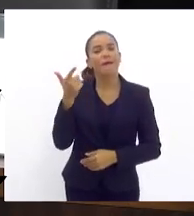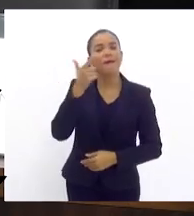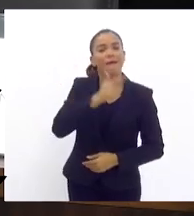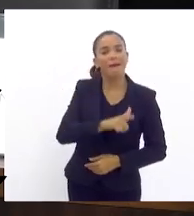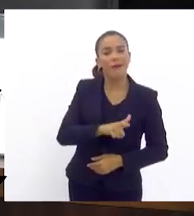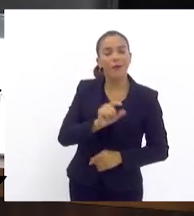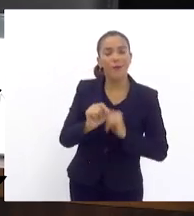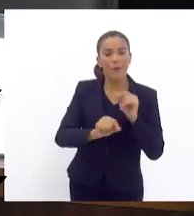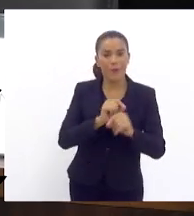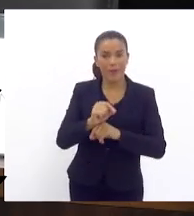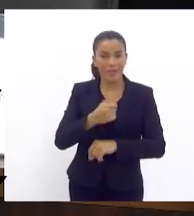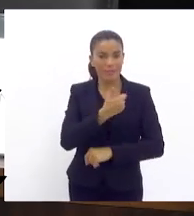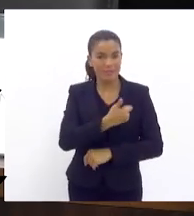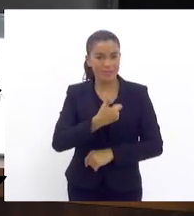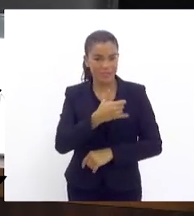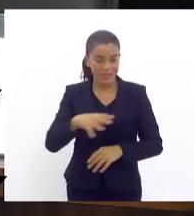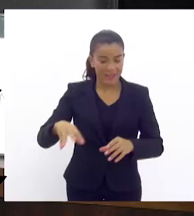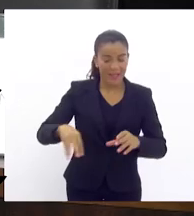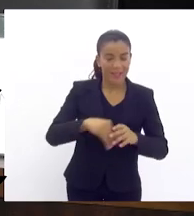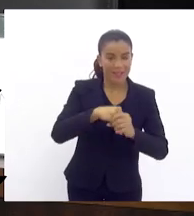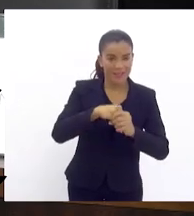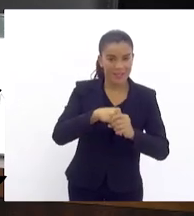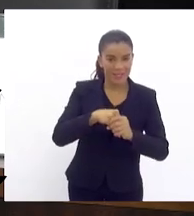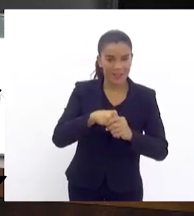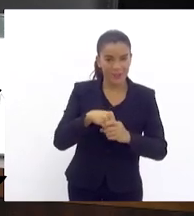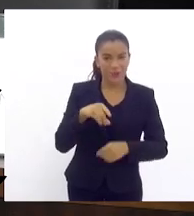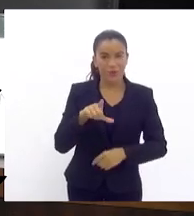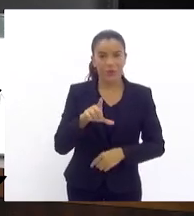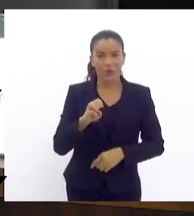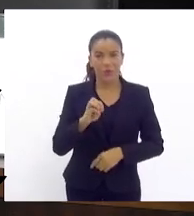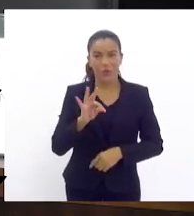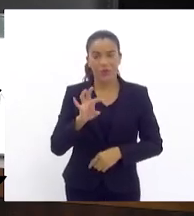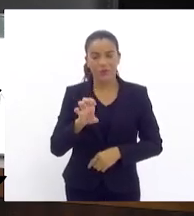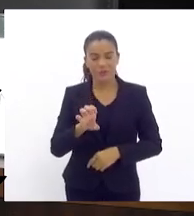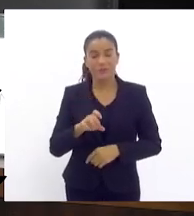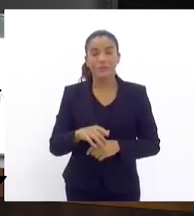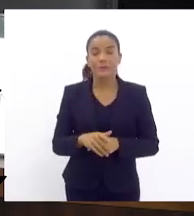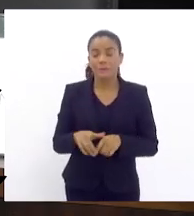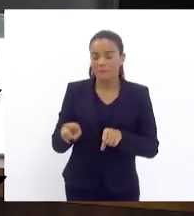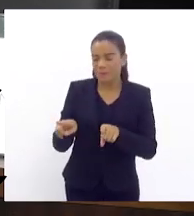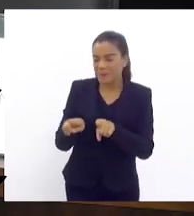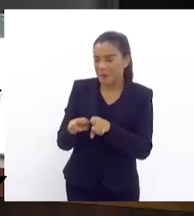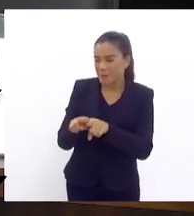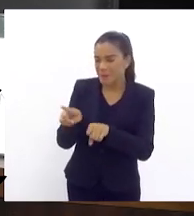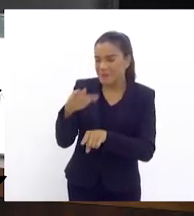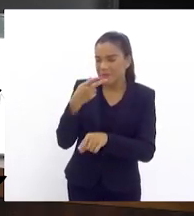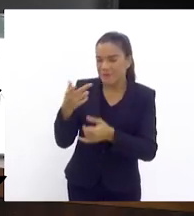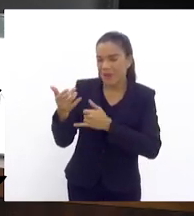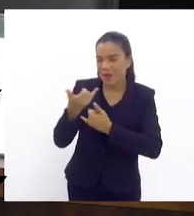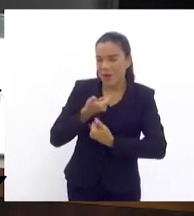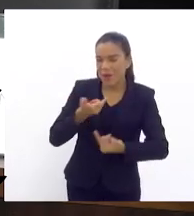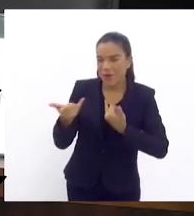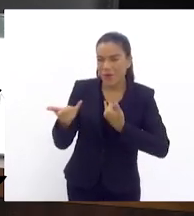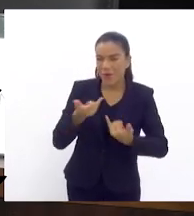que São João de Meriti está dentro desse lote da concessão. Em relação ao que você falou também, que essa casa